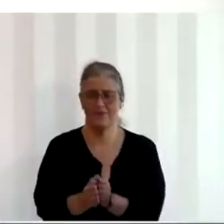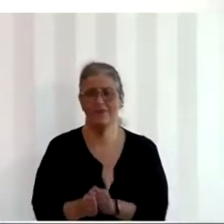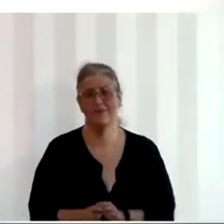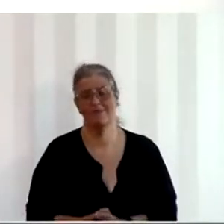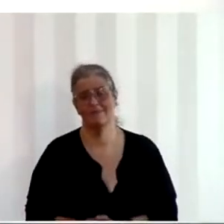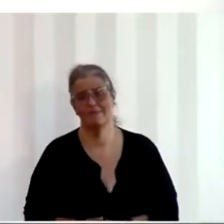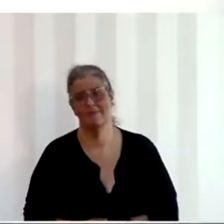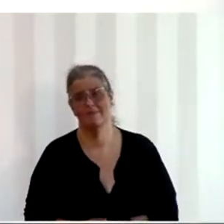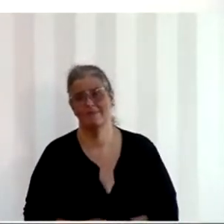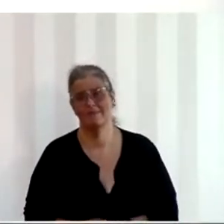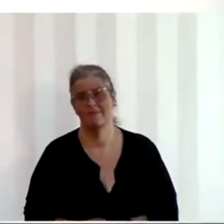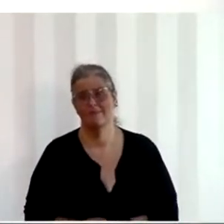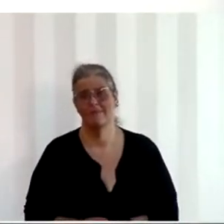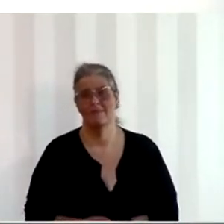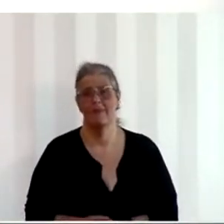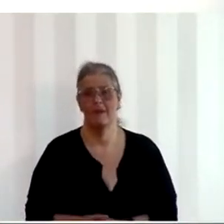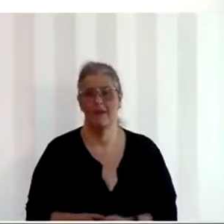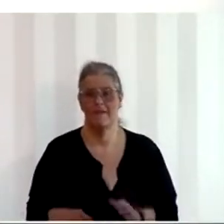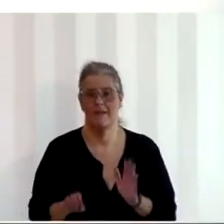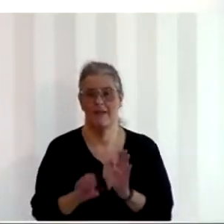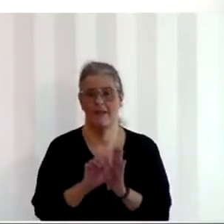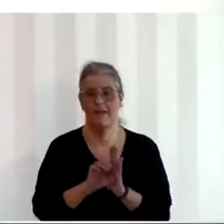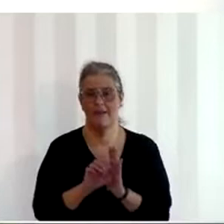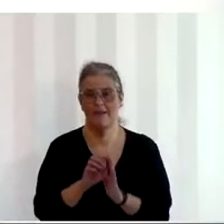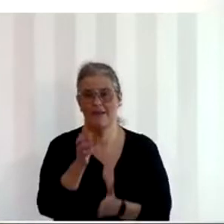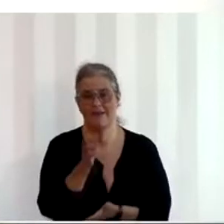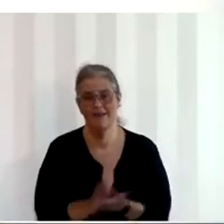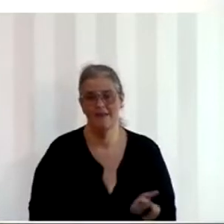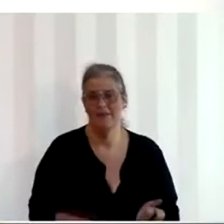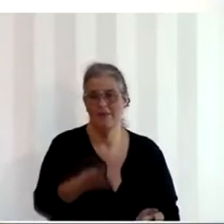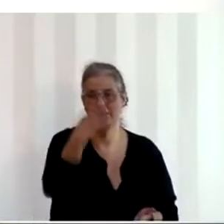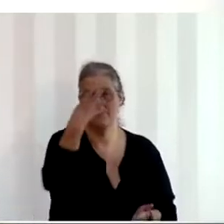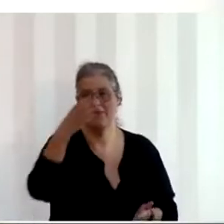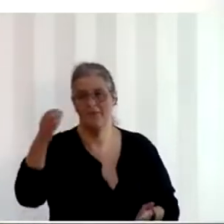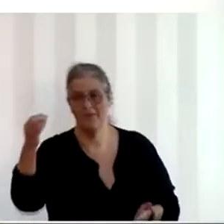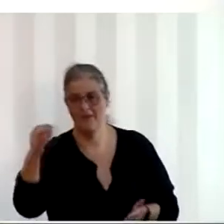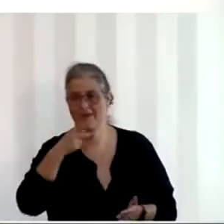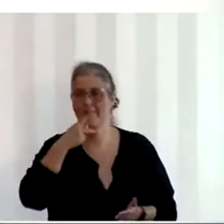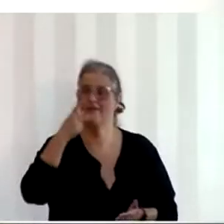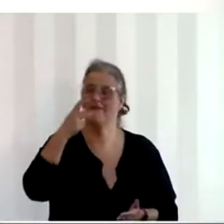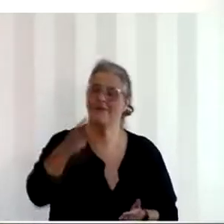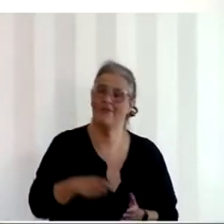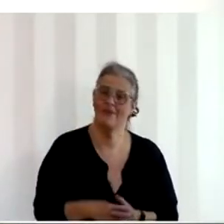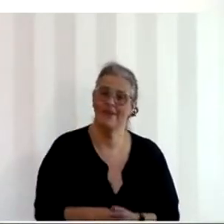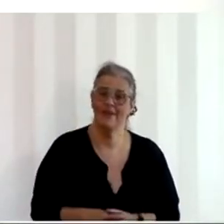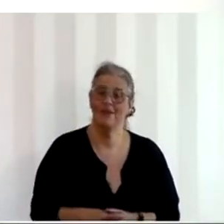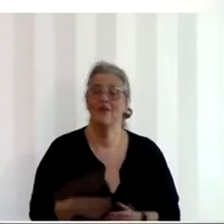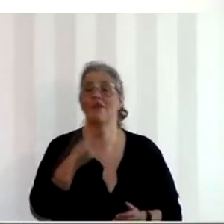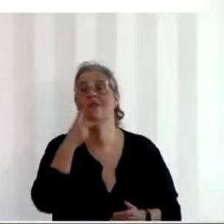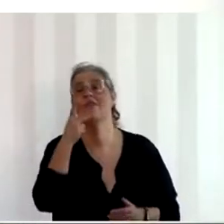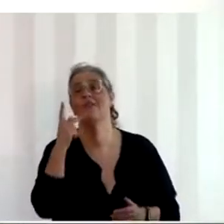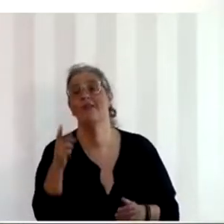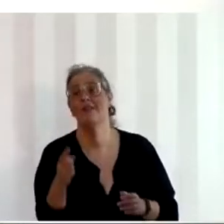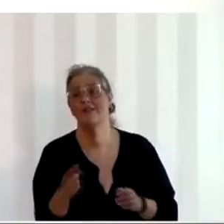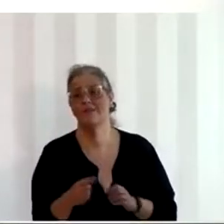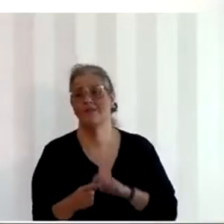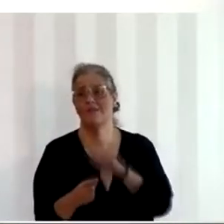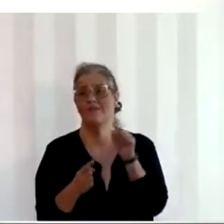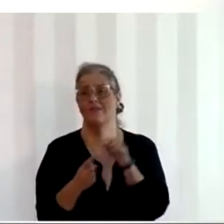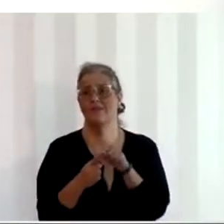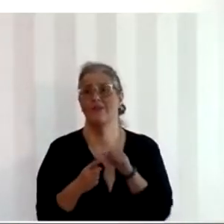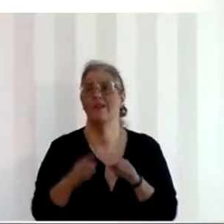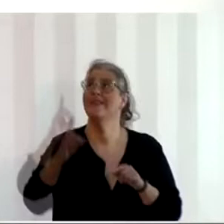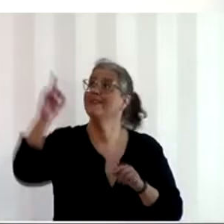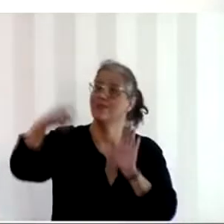eu te convido a ir aí no livro do Êxodo comigo agora no capítulo 40, nós vemos mais uma vez, de forma simbólica, o Senhor se